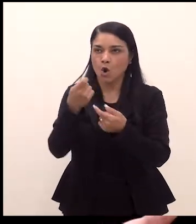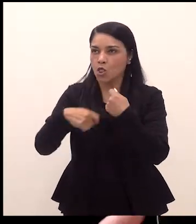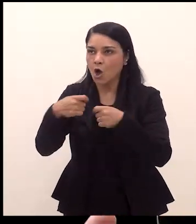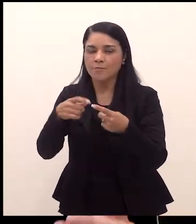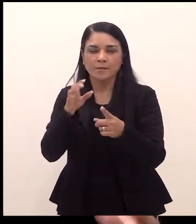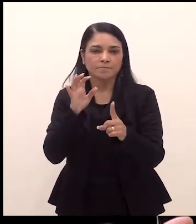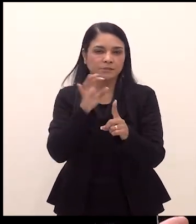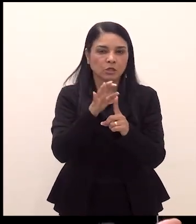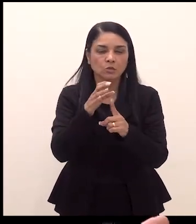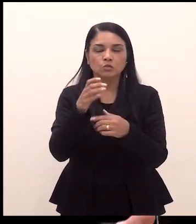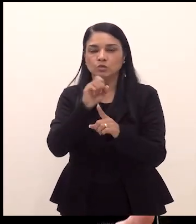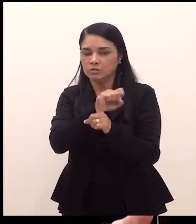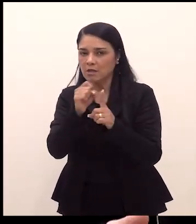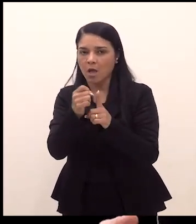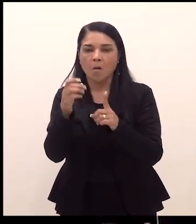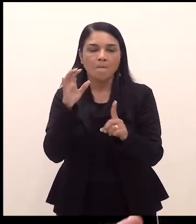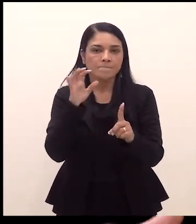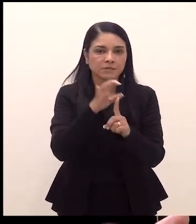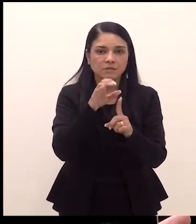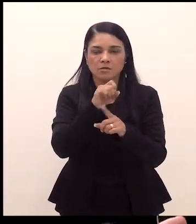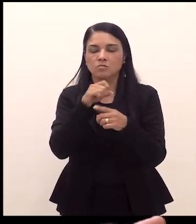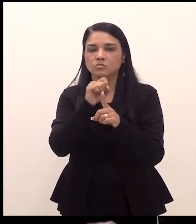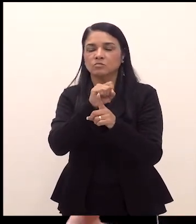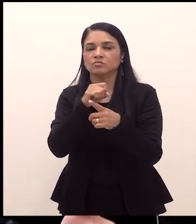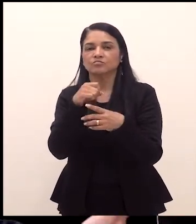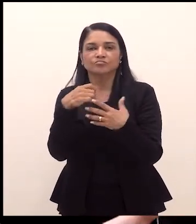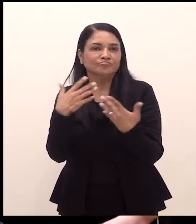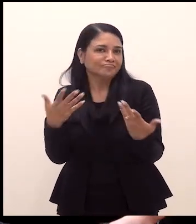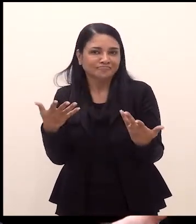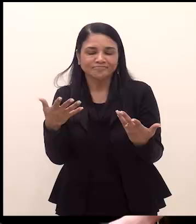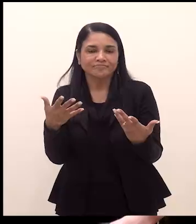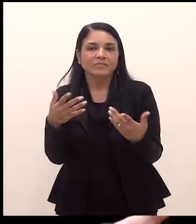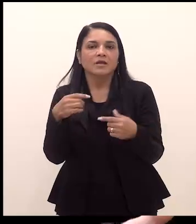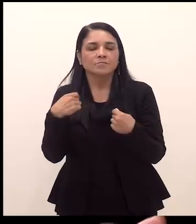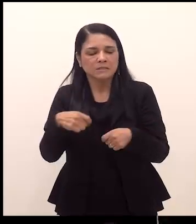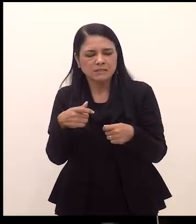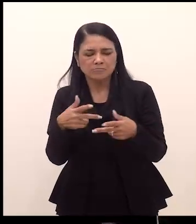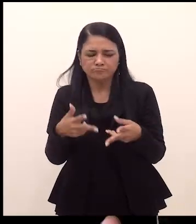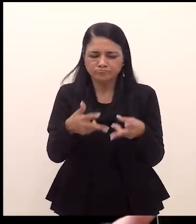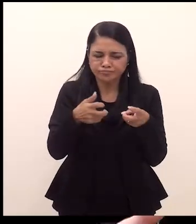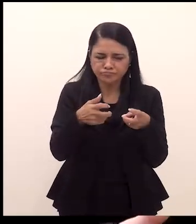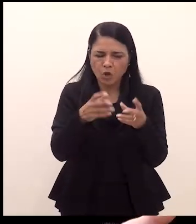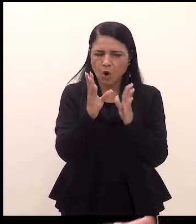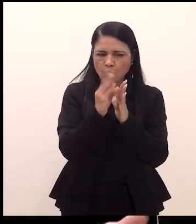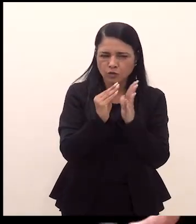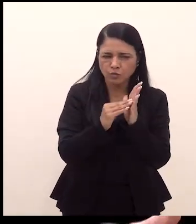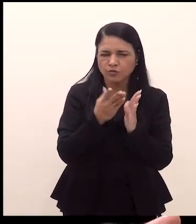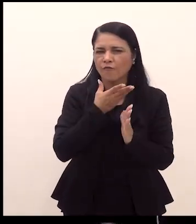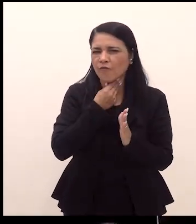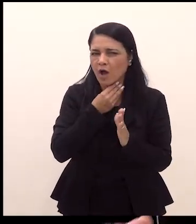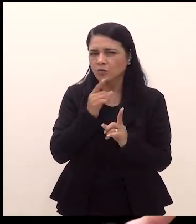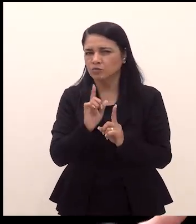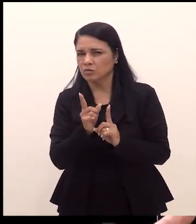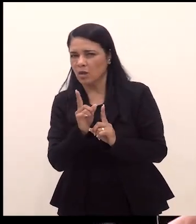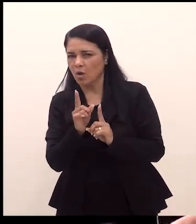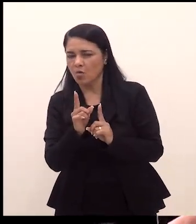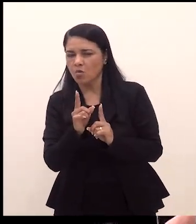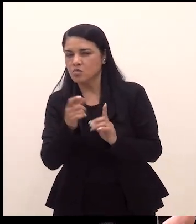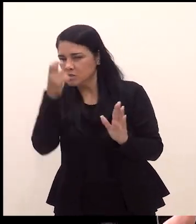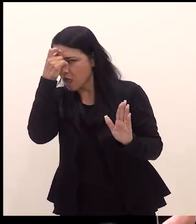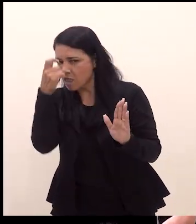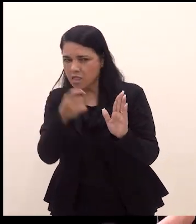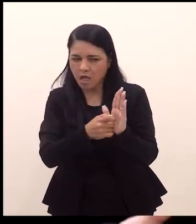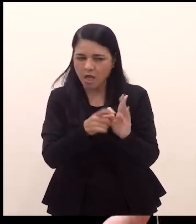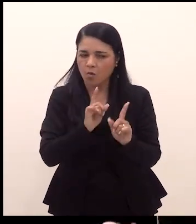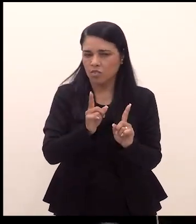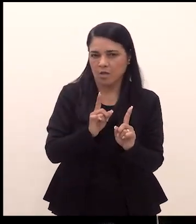pressões econômicas, pressões sociais, culturais, ela também tem que buscar identificar se um conteúdo é falso ou não, se um conteúdo, imagina, é